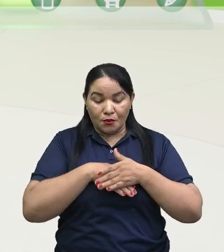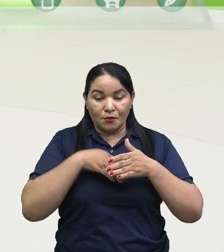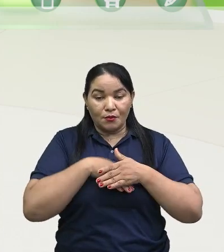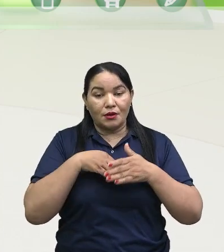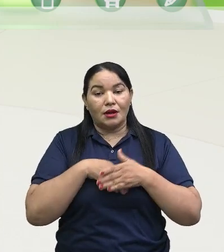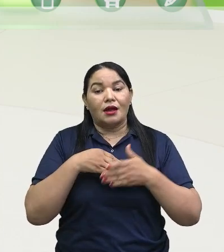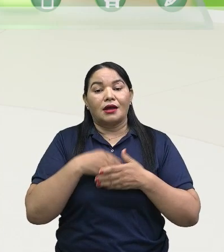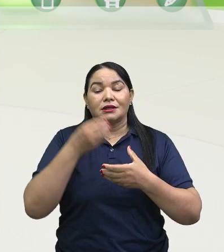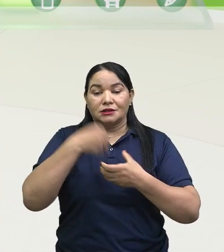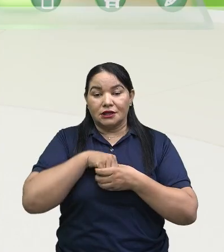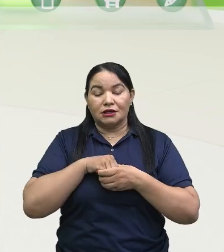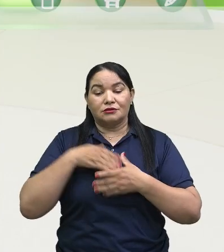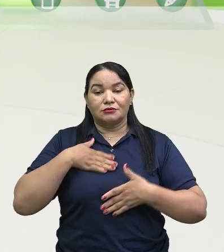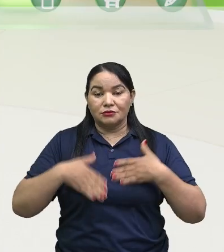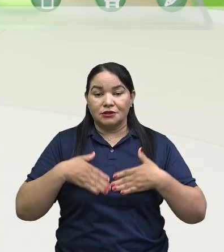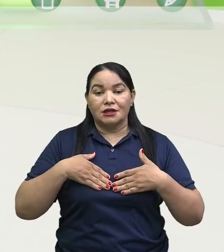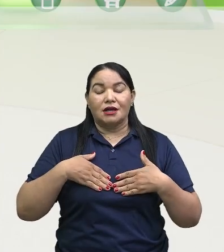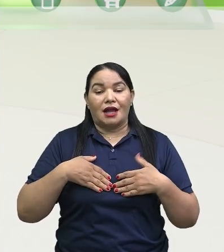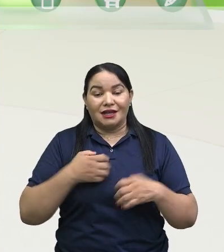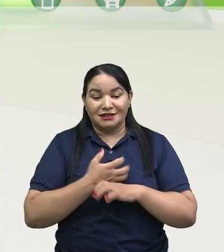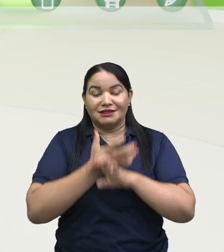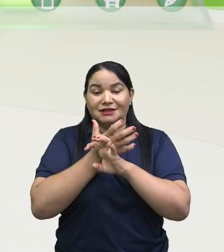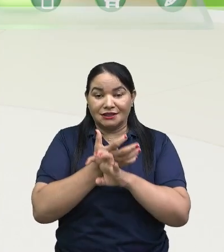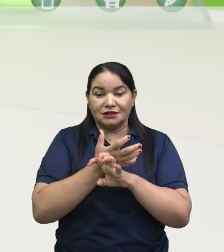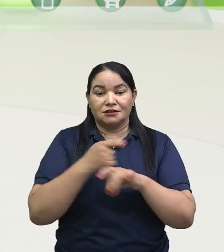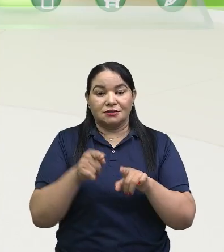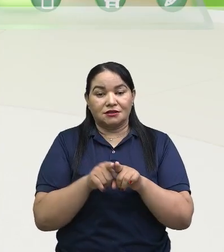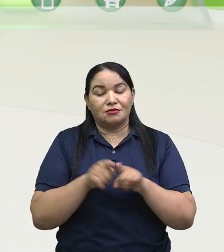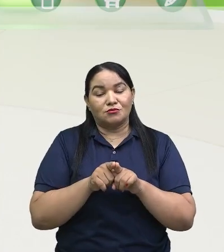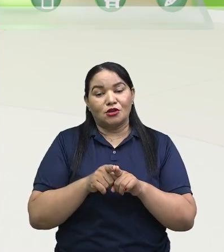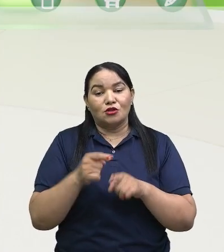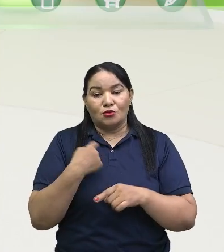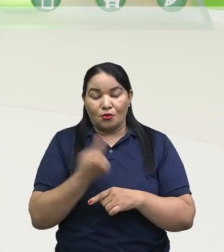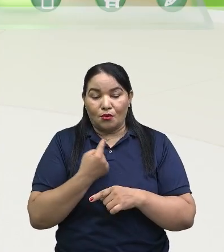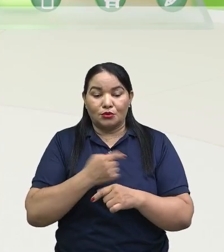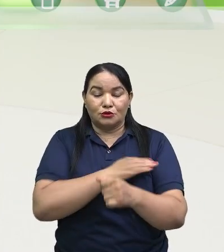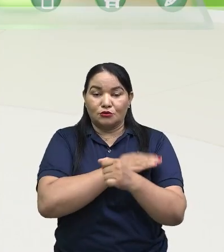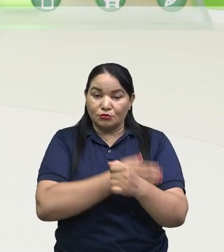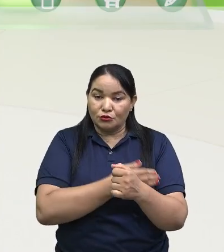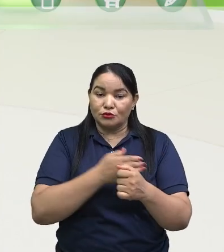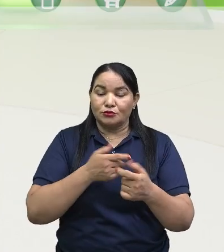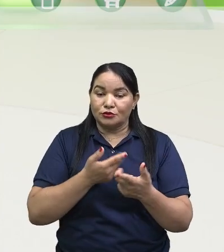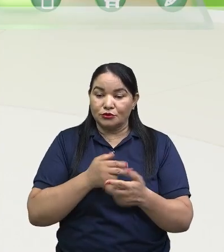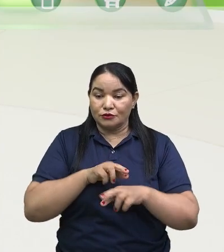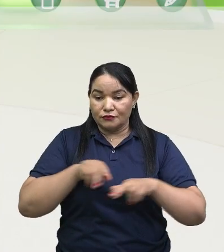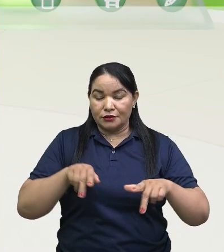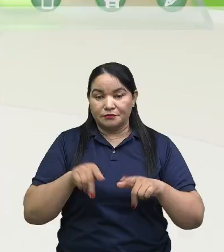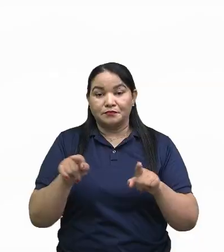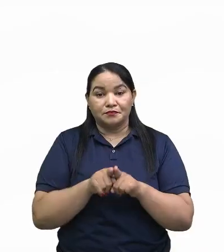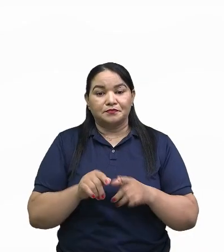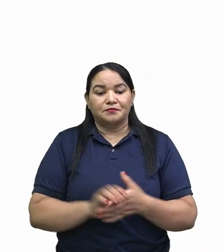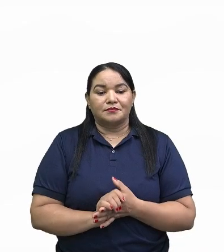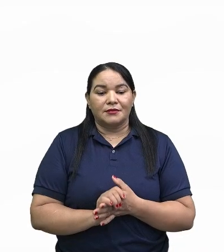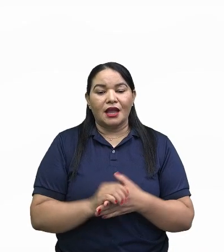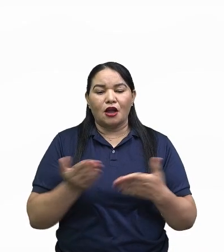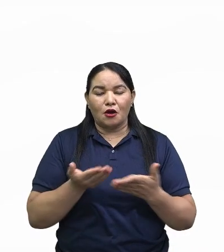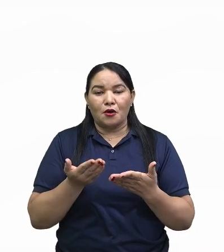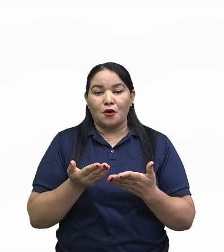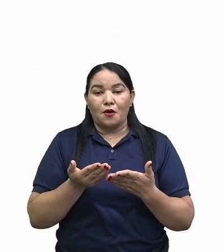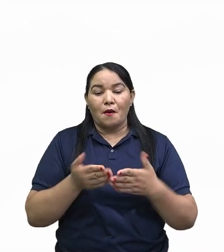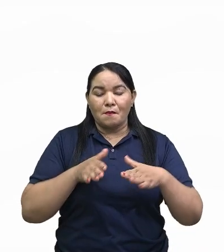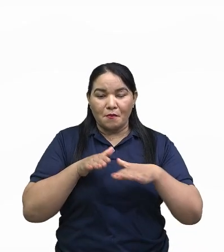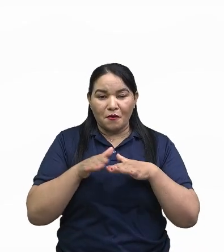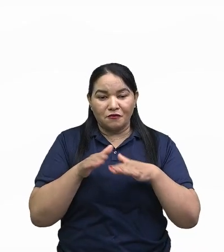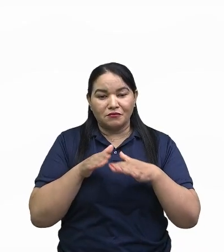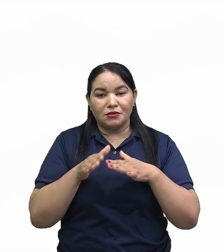cálcio, tanto para o nosso sistema esquelético quanto para as contrações musculares. Tá? E aí, falando de contração muscular, vamos observar também